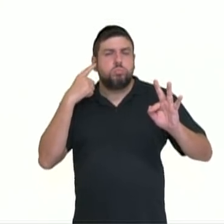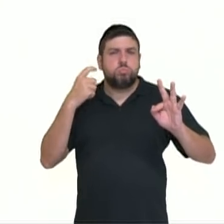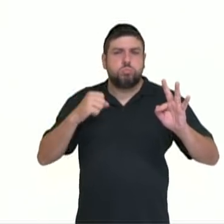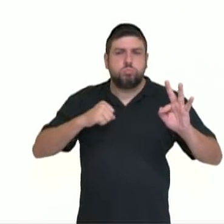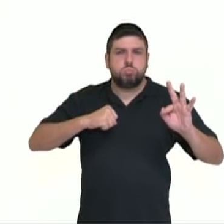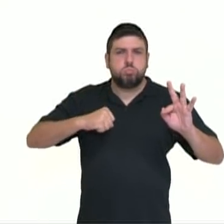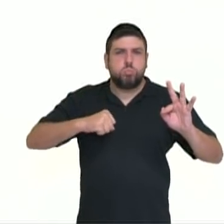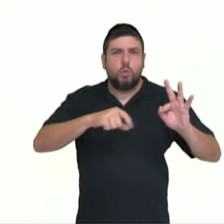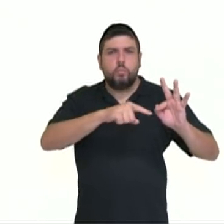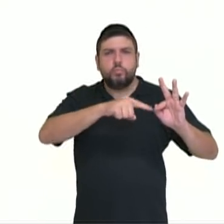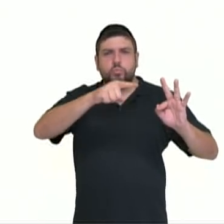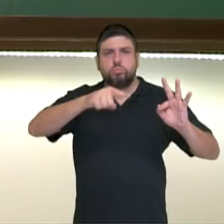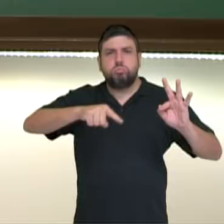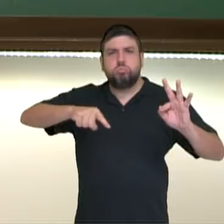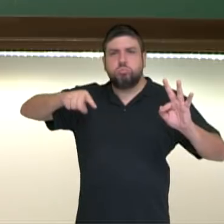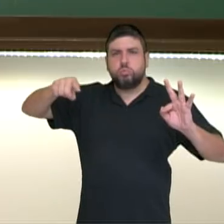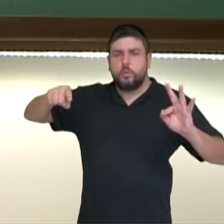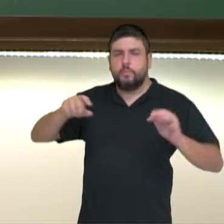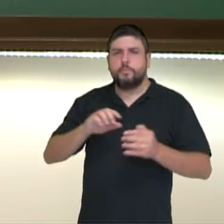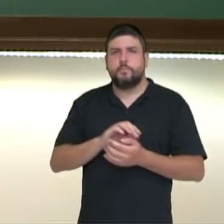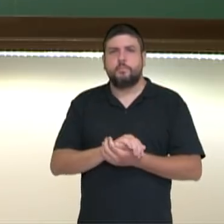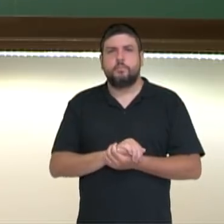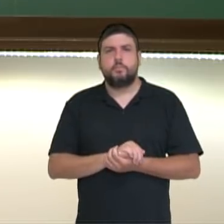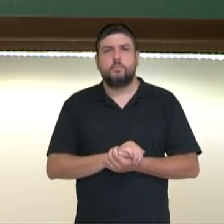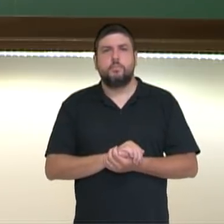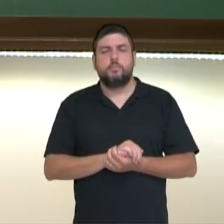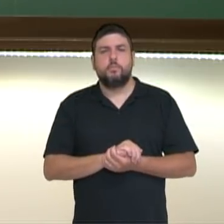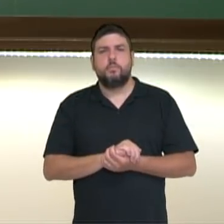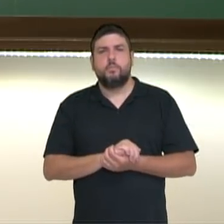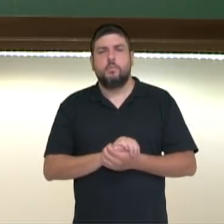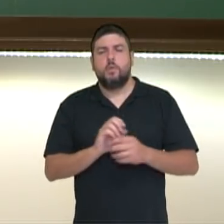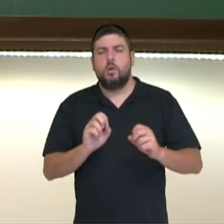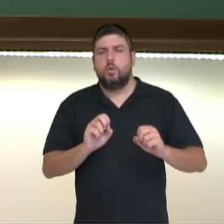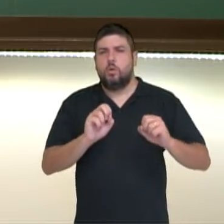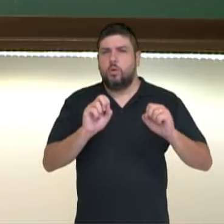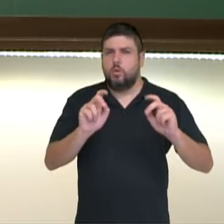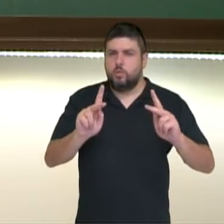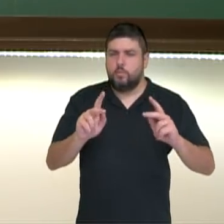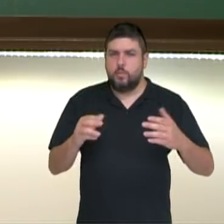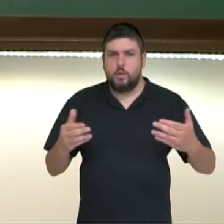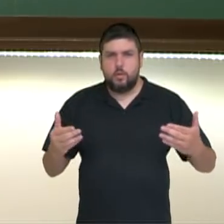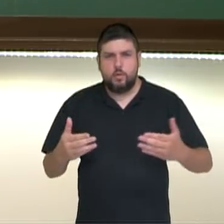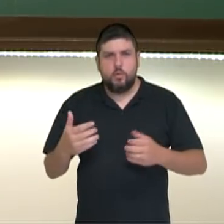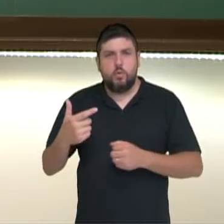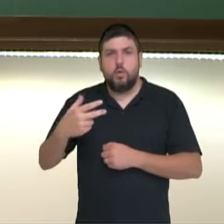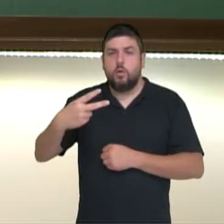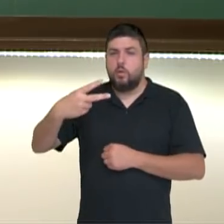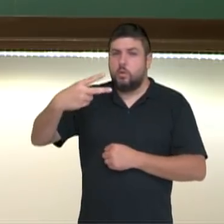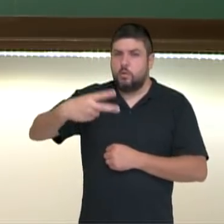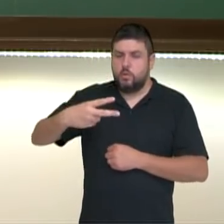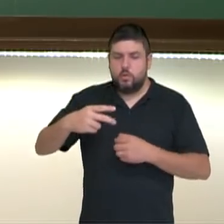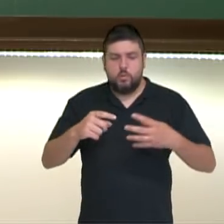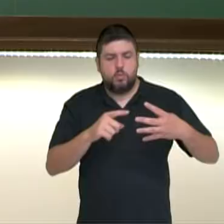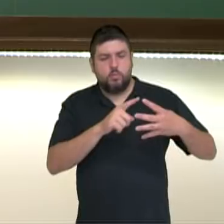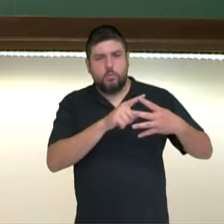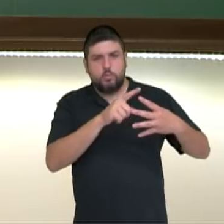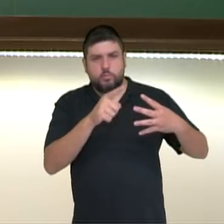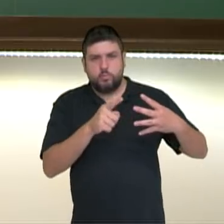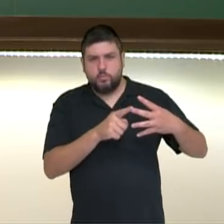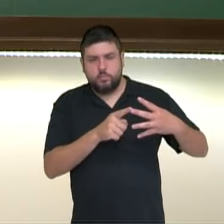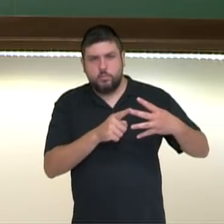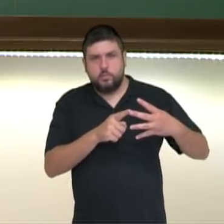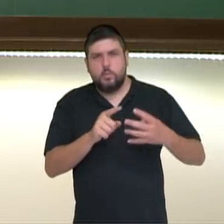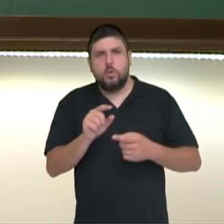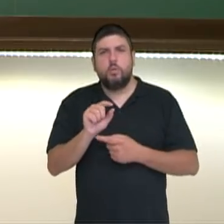Bom, falando então numa outra propriedade ou num outro elemento do som, nós